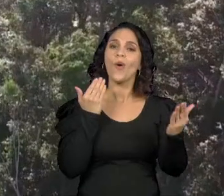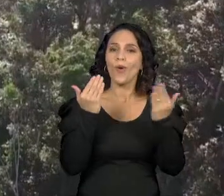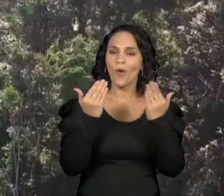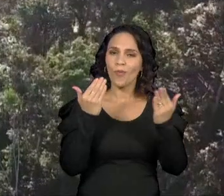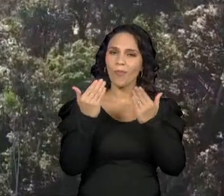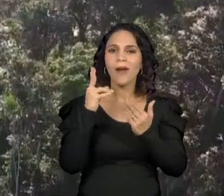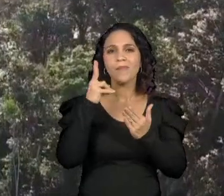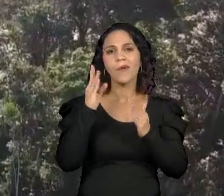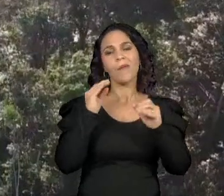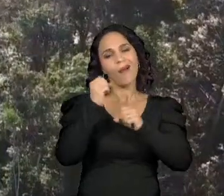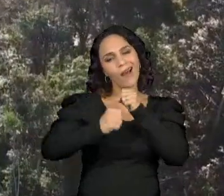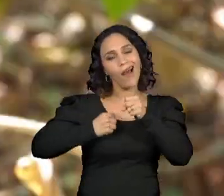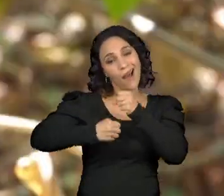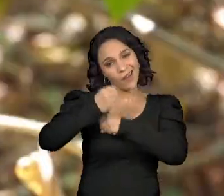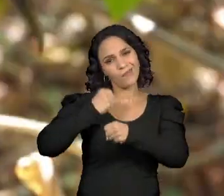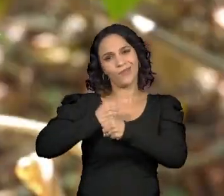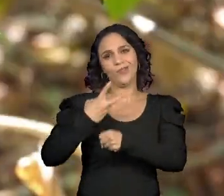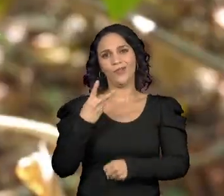de 2020.